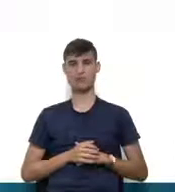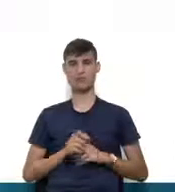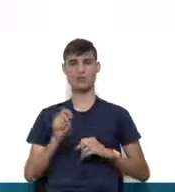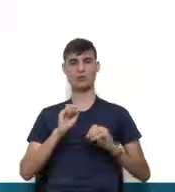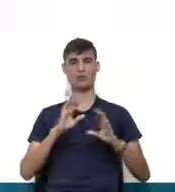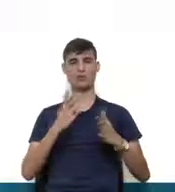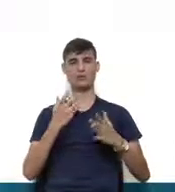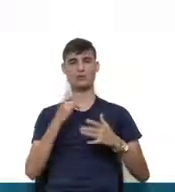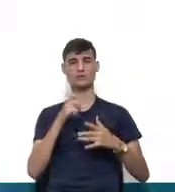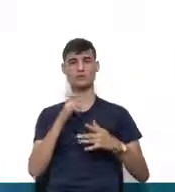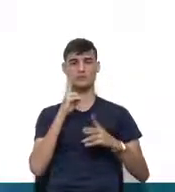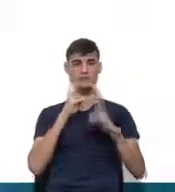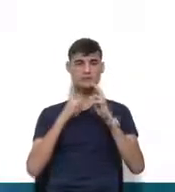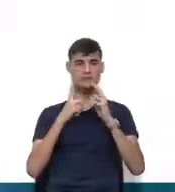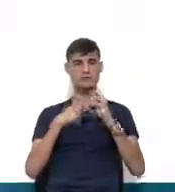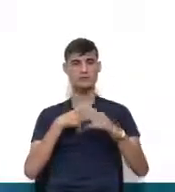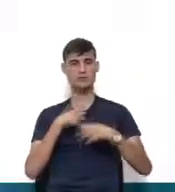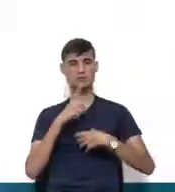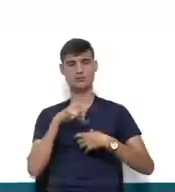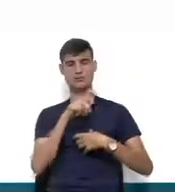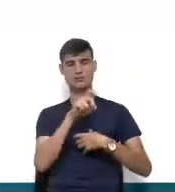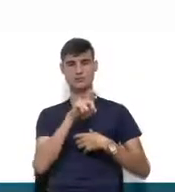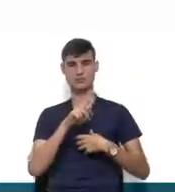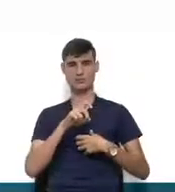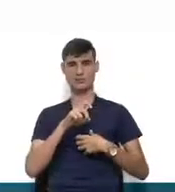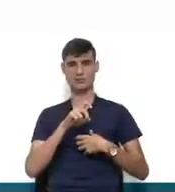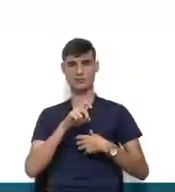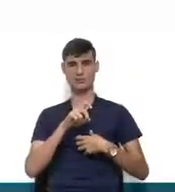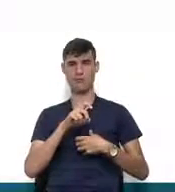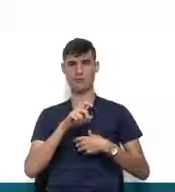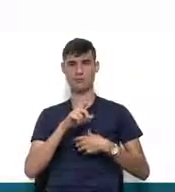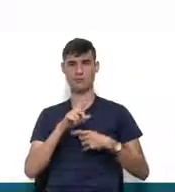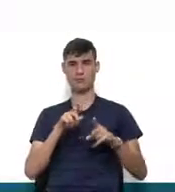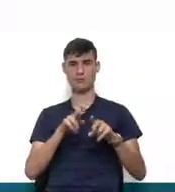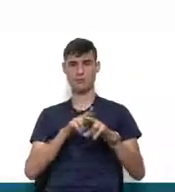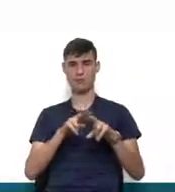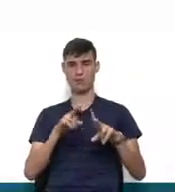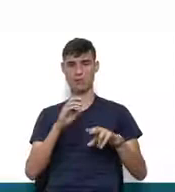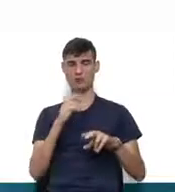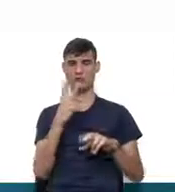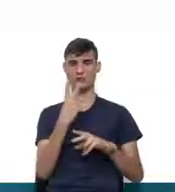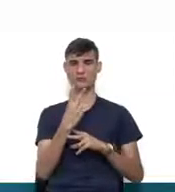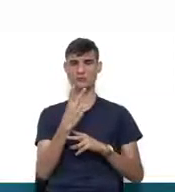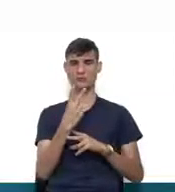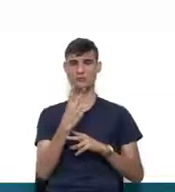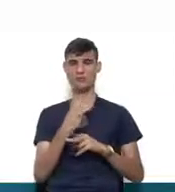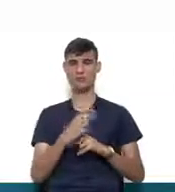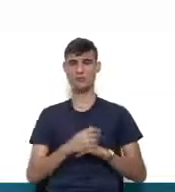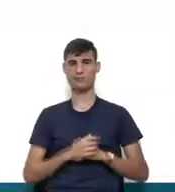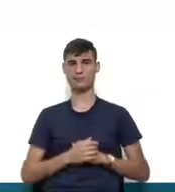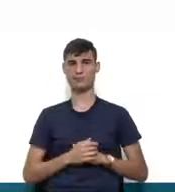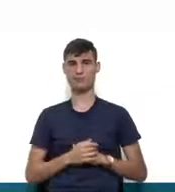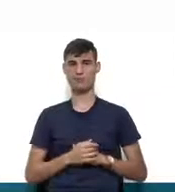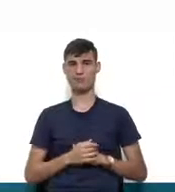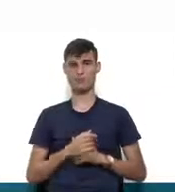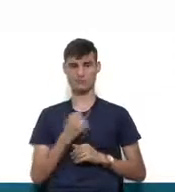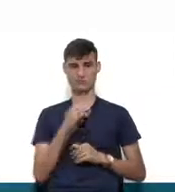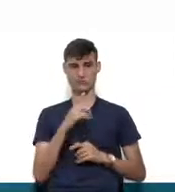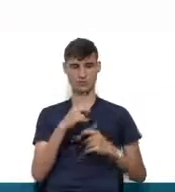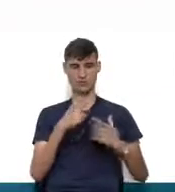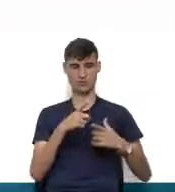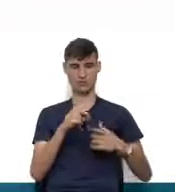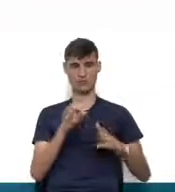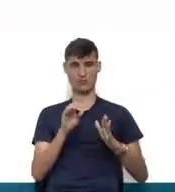acontece se eu considerar um x igual a 2? Se no lugar aqui